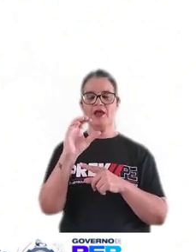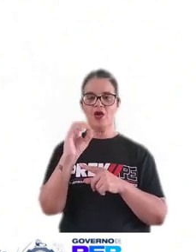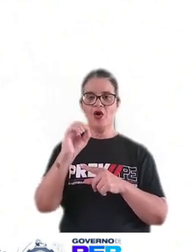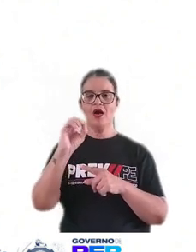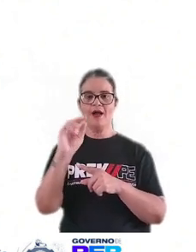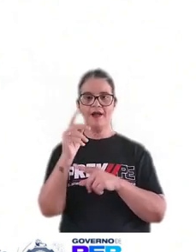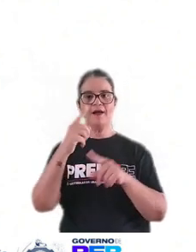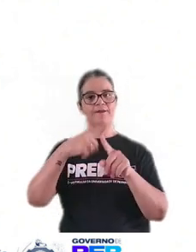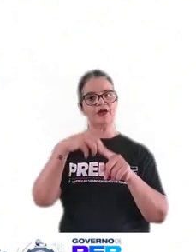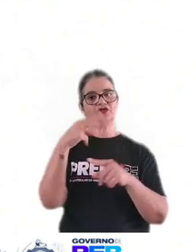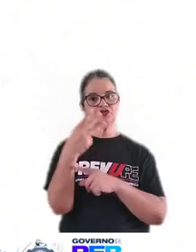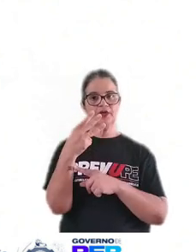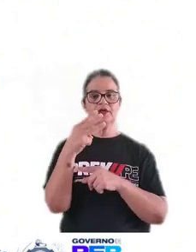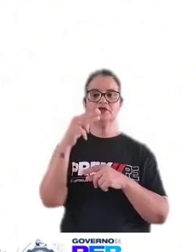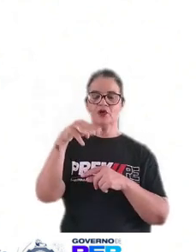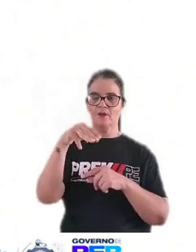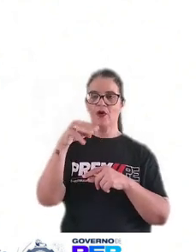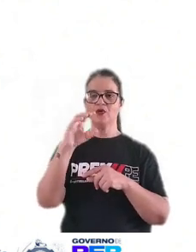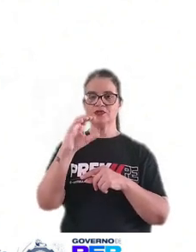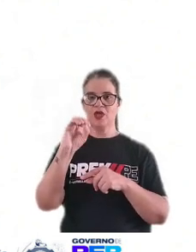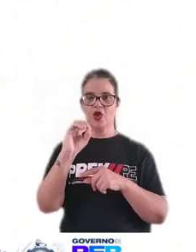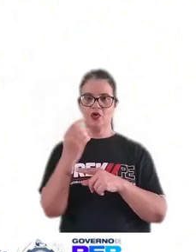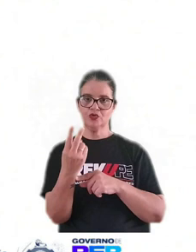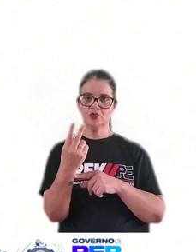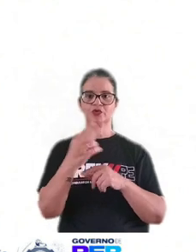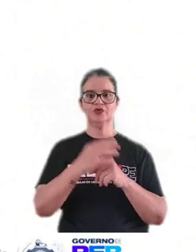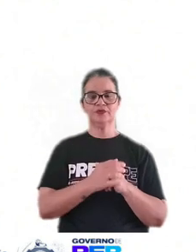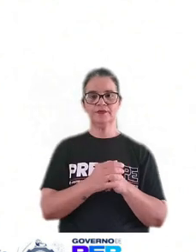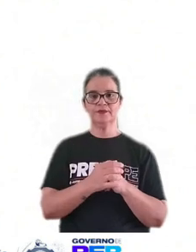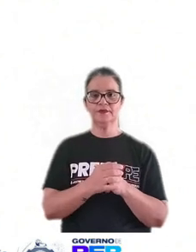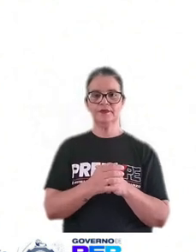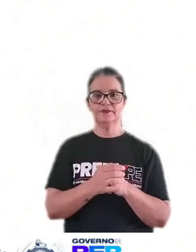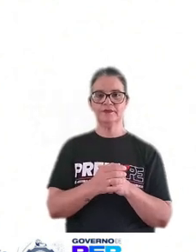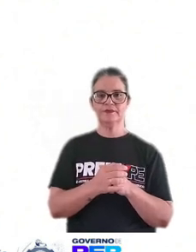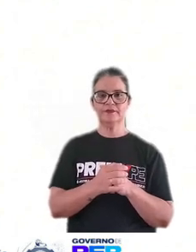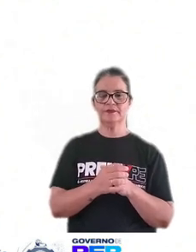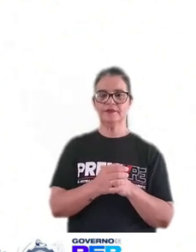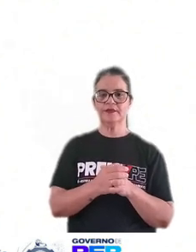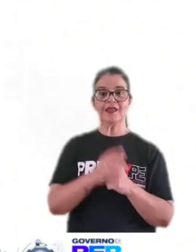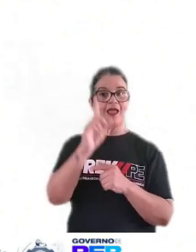C2H5OH mais 3 mols de CO2